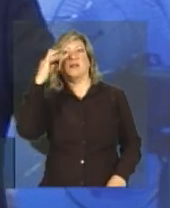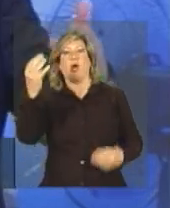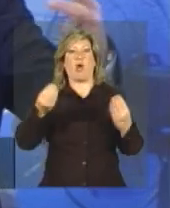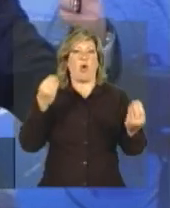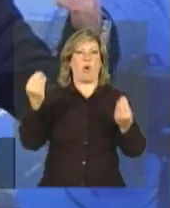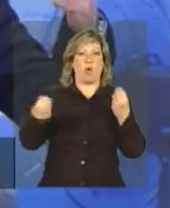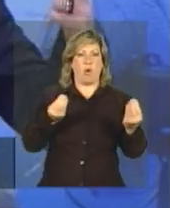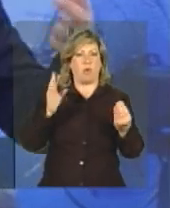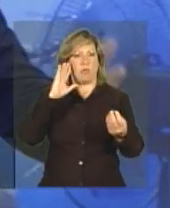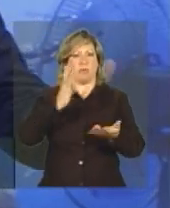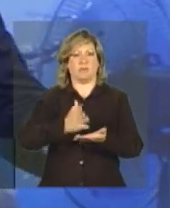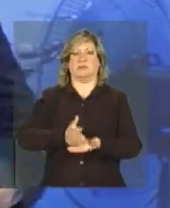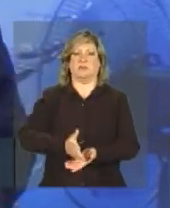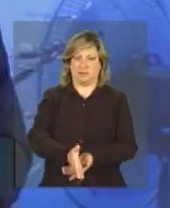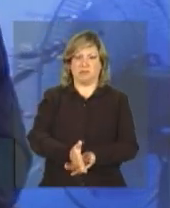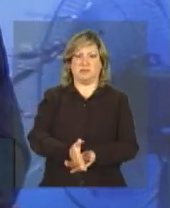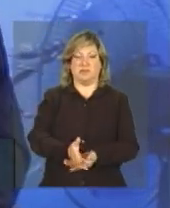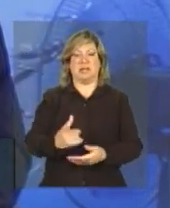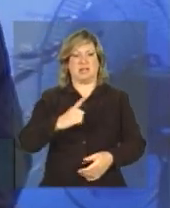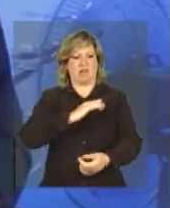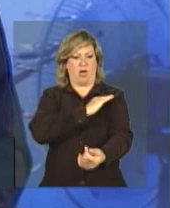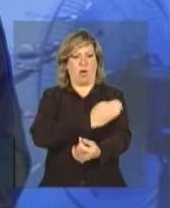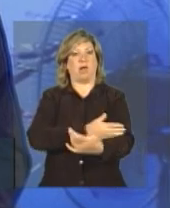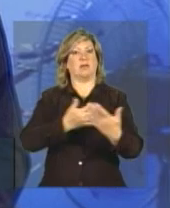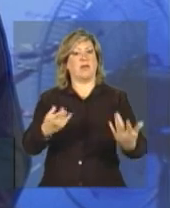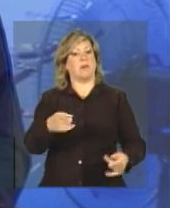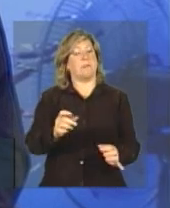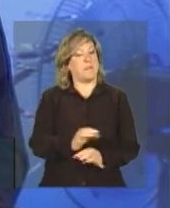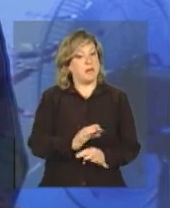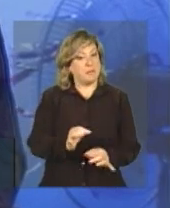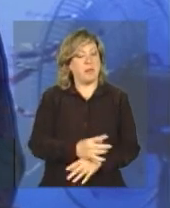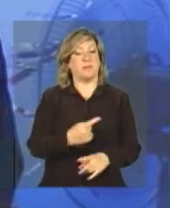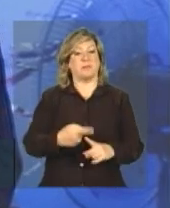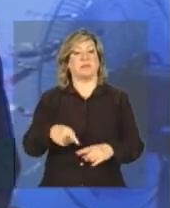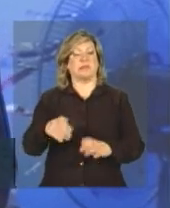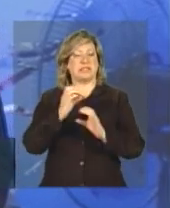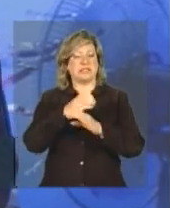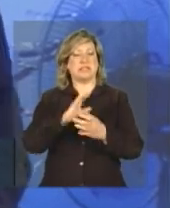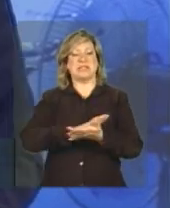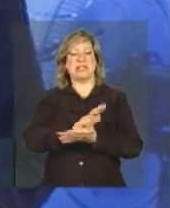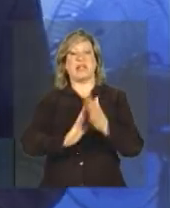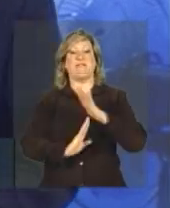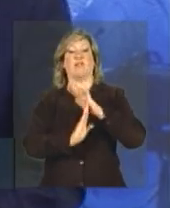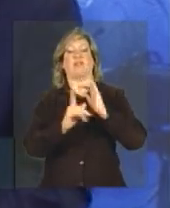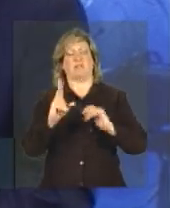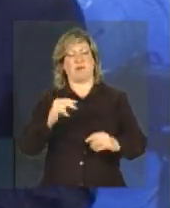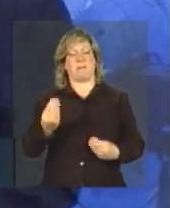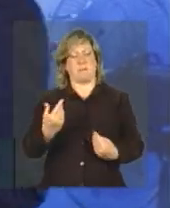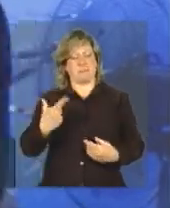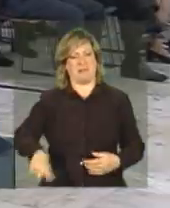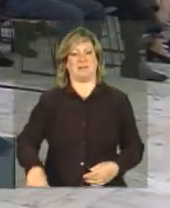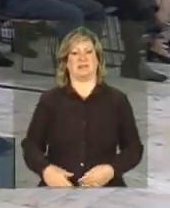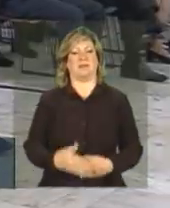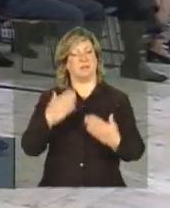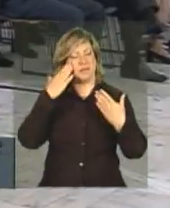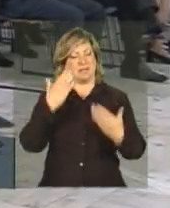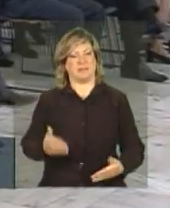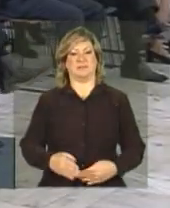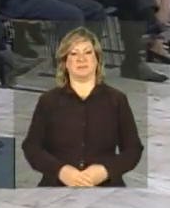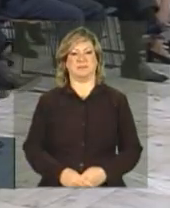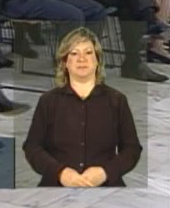têm obstinação e que têm competência, se preparem para o Ciência Sem Fronteira, que muito mais vai vir. Obrigado.